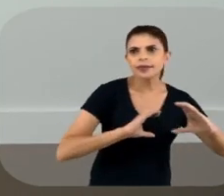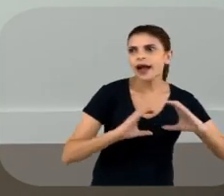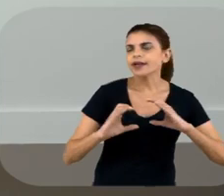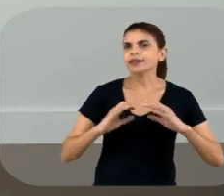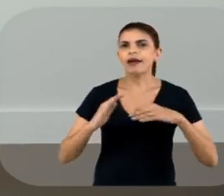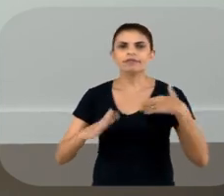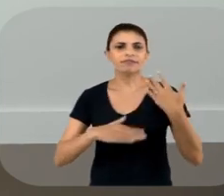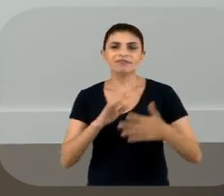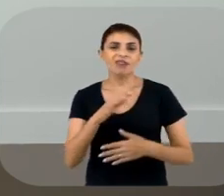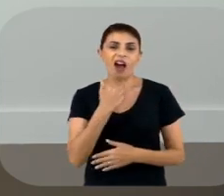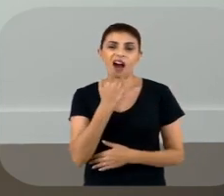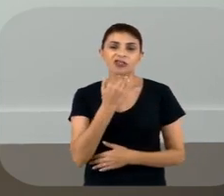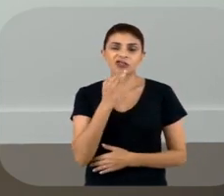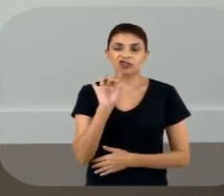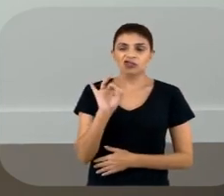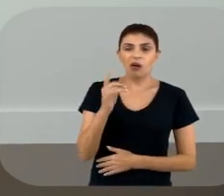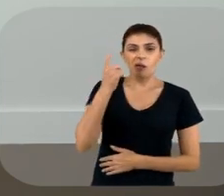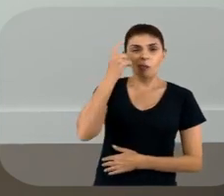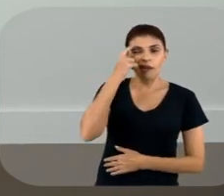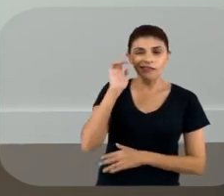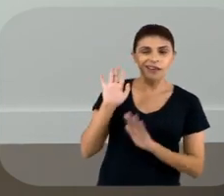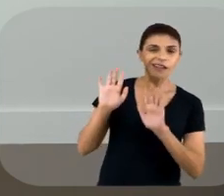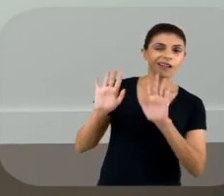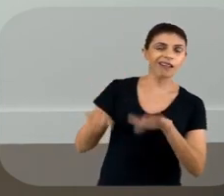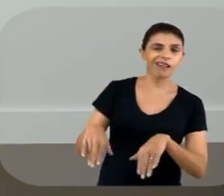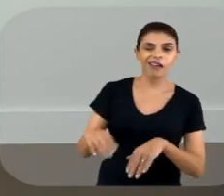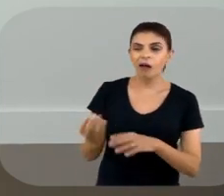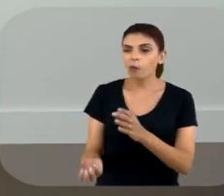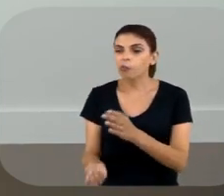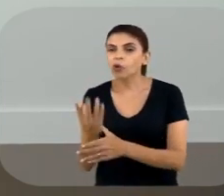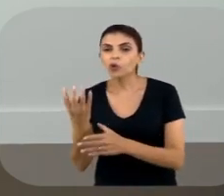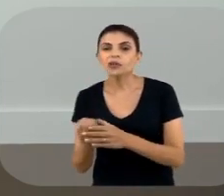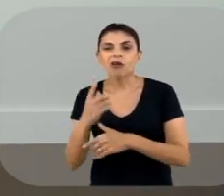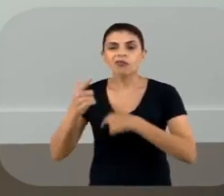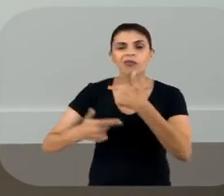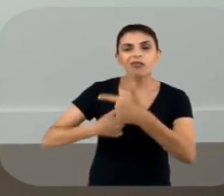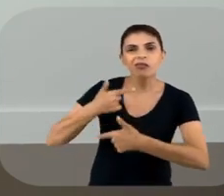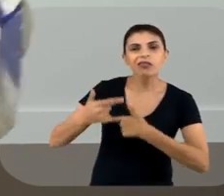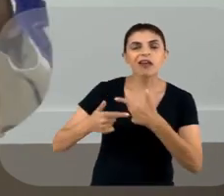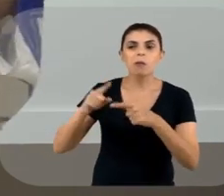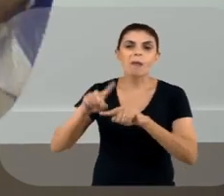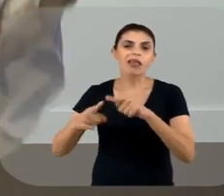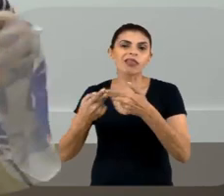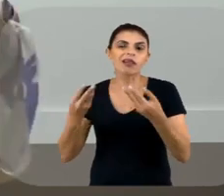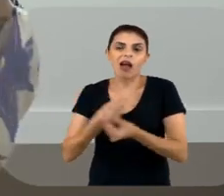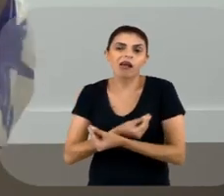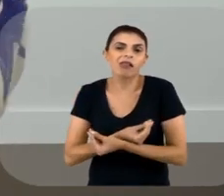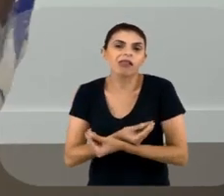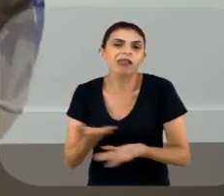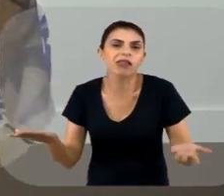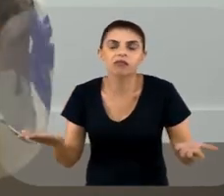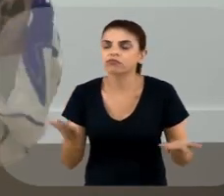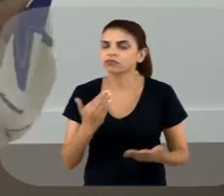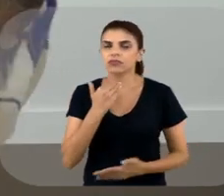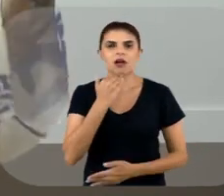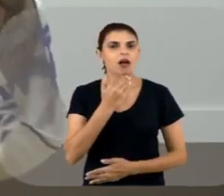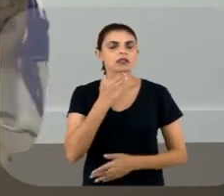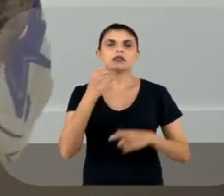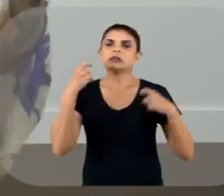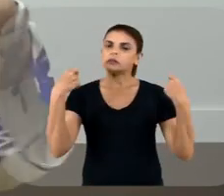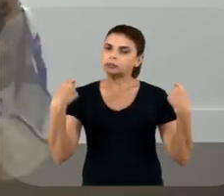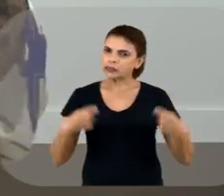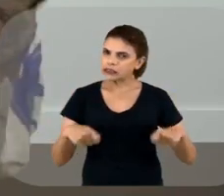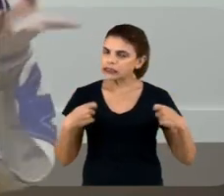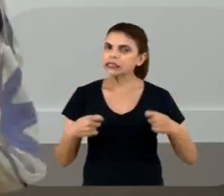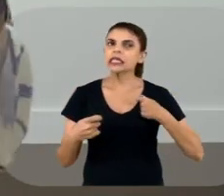comunicação. Então, não basta a gente achar que é, né, produzir um material e, né,